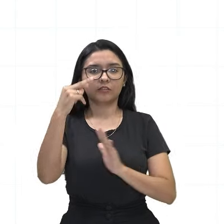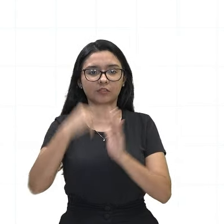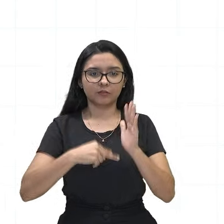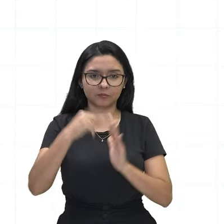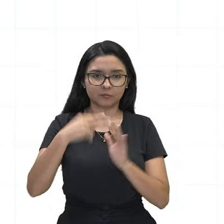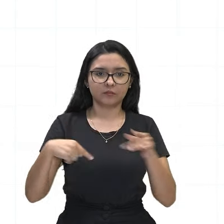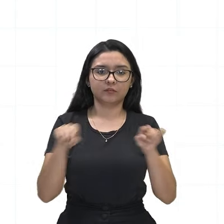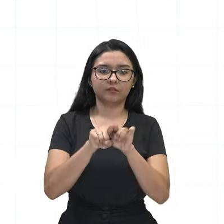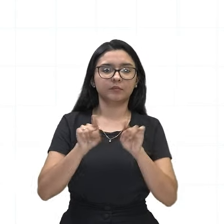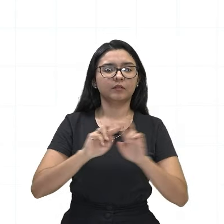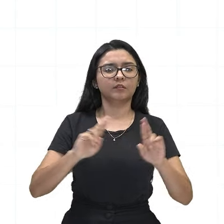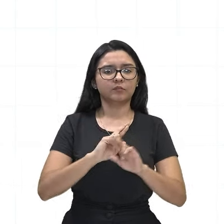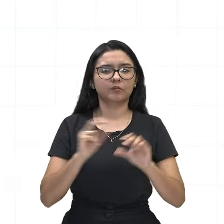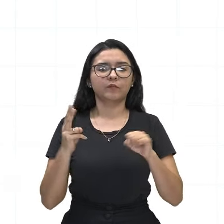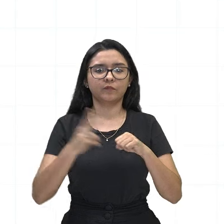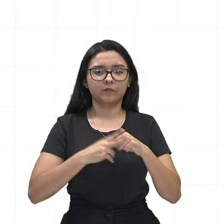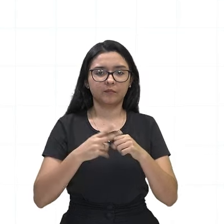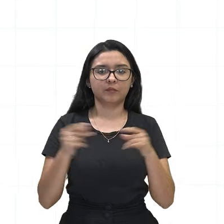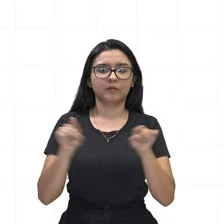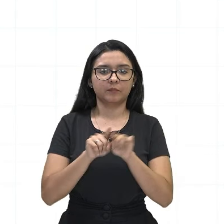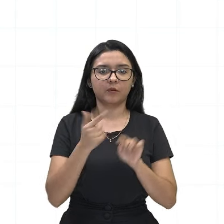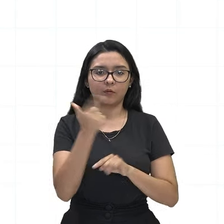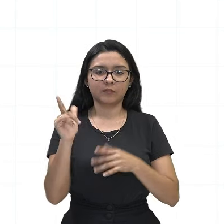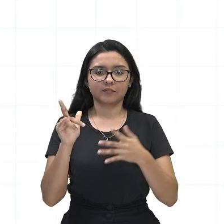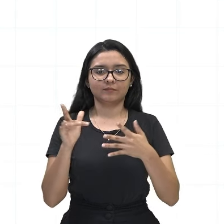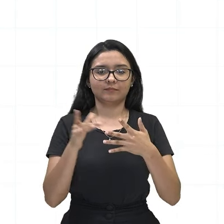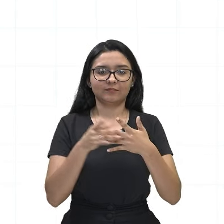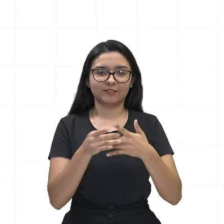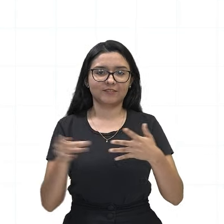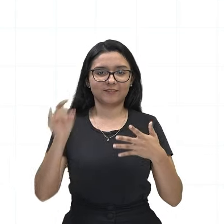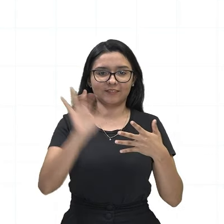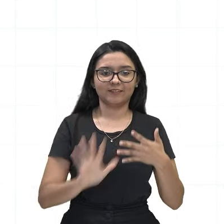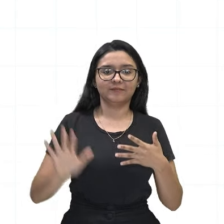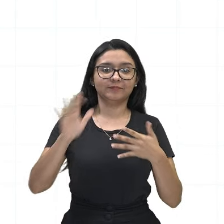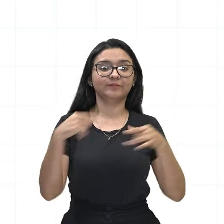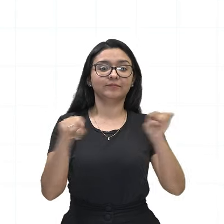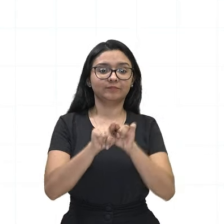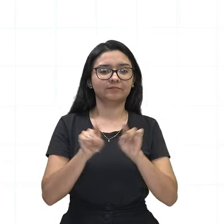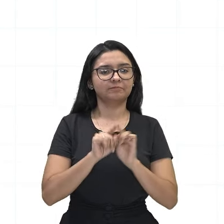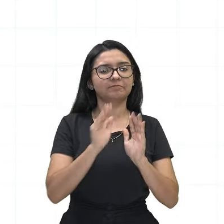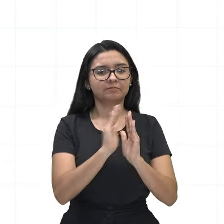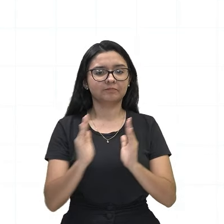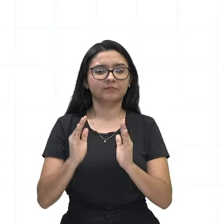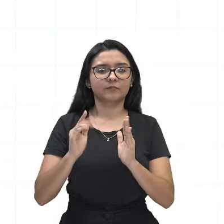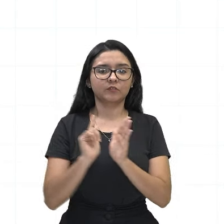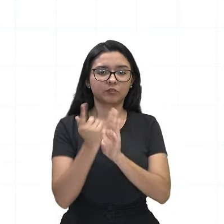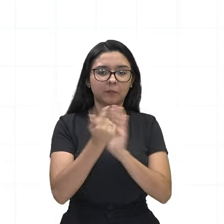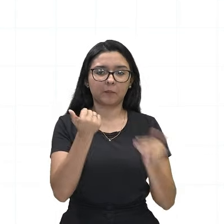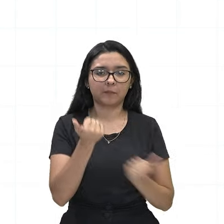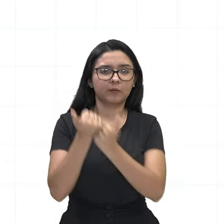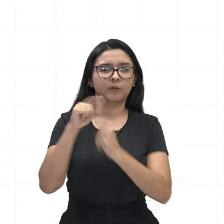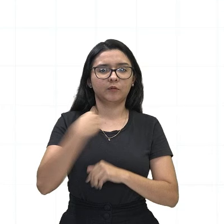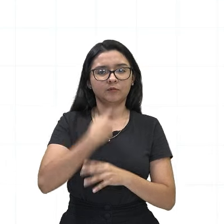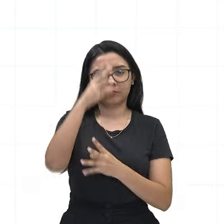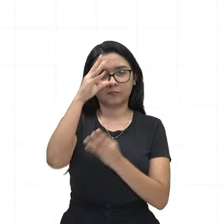leitura, relação do verbal com outras semioses, procedimentos e gêneros de apoio à